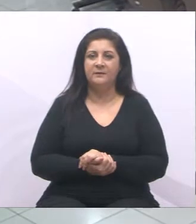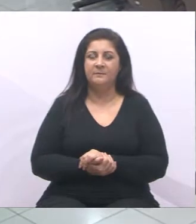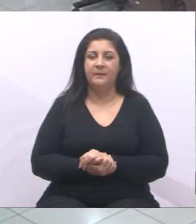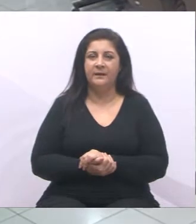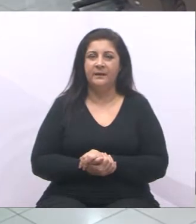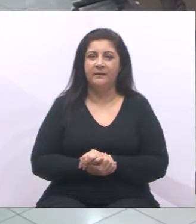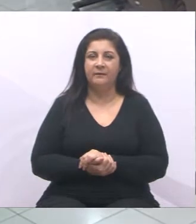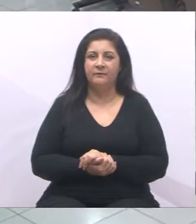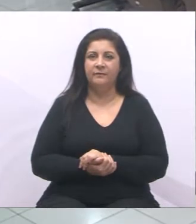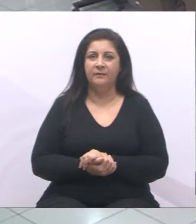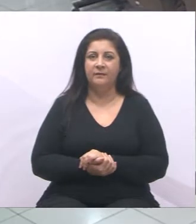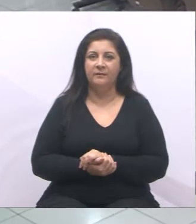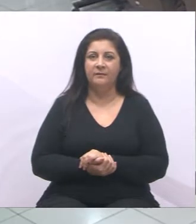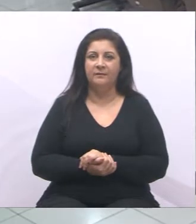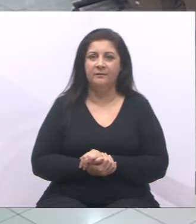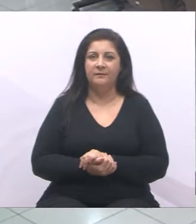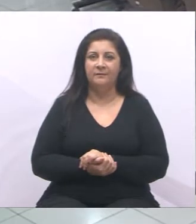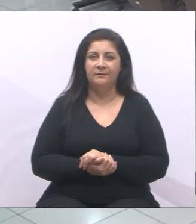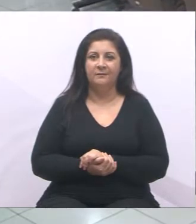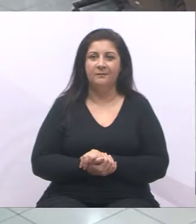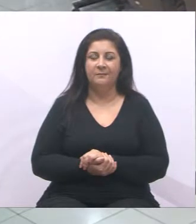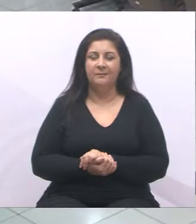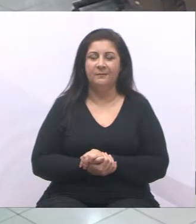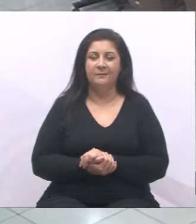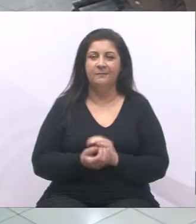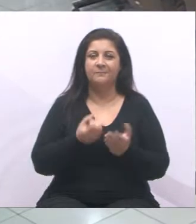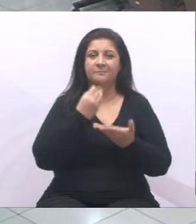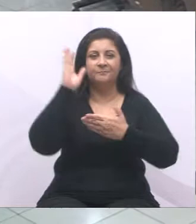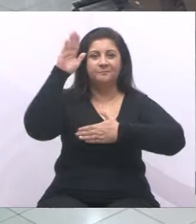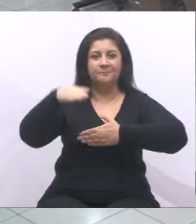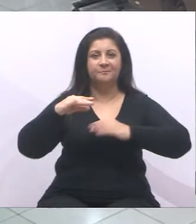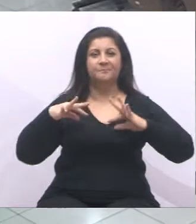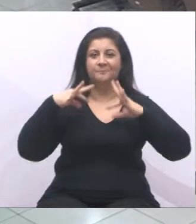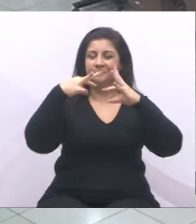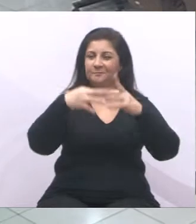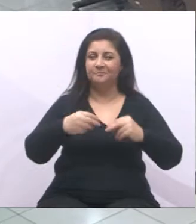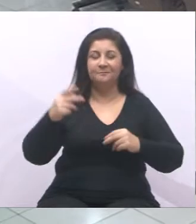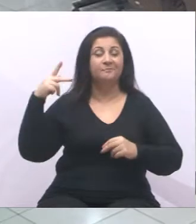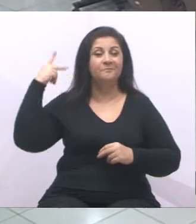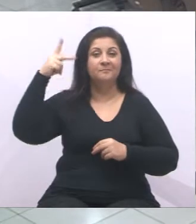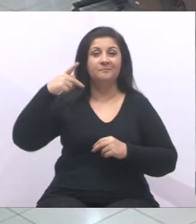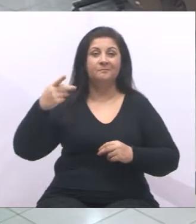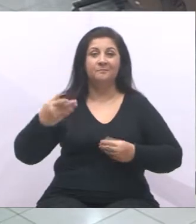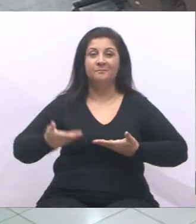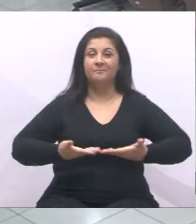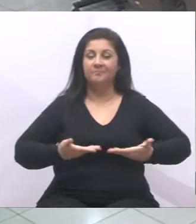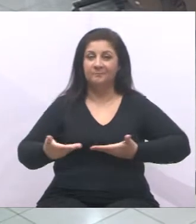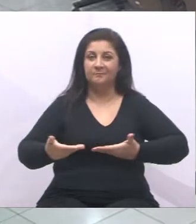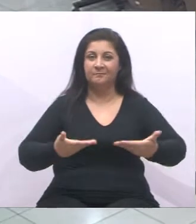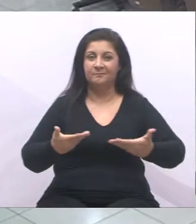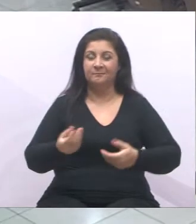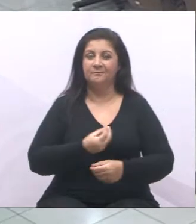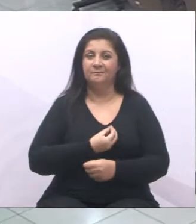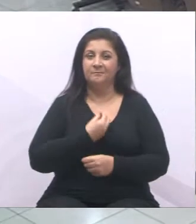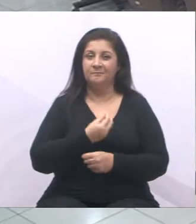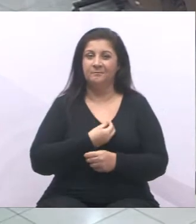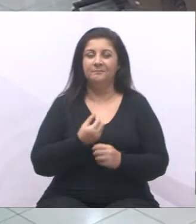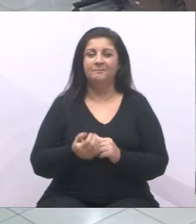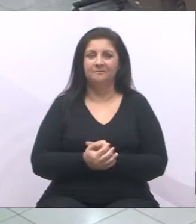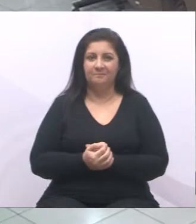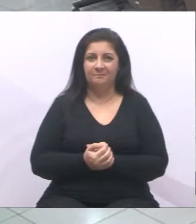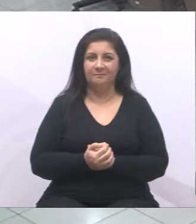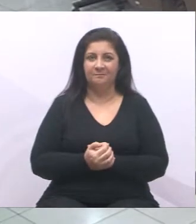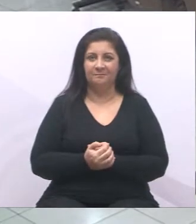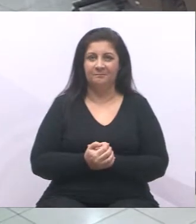Boa tarde a todos os vereadores e servidores presentes, aquele que